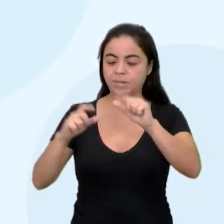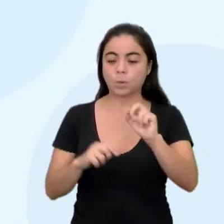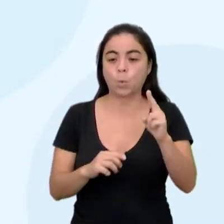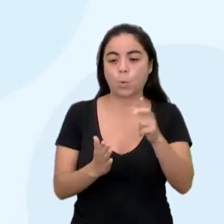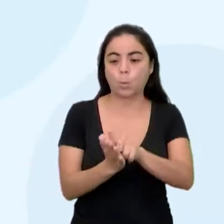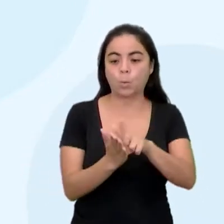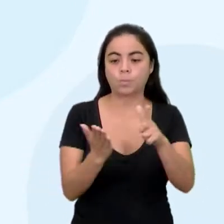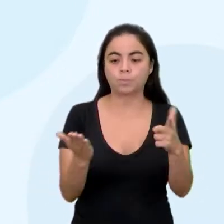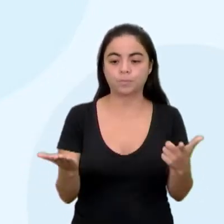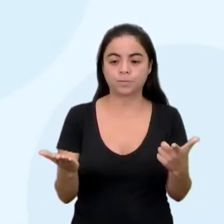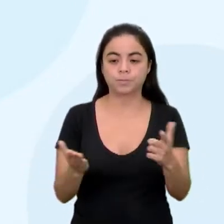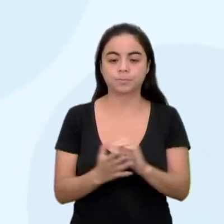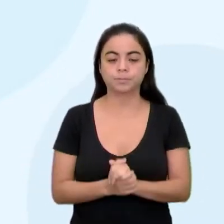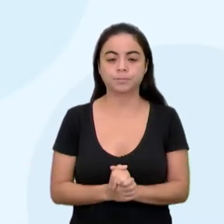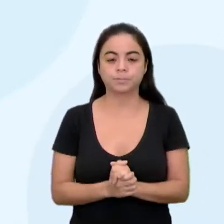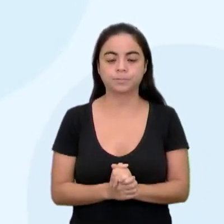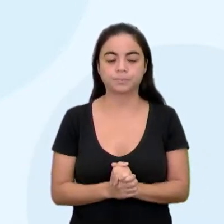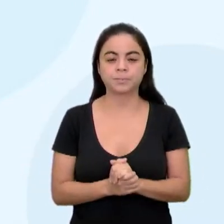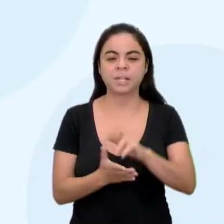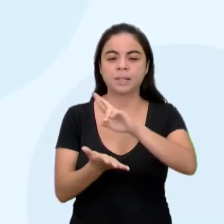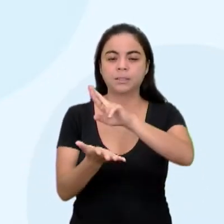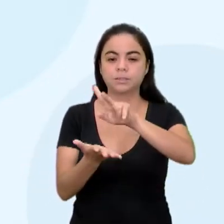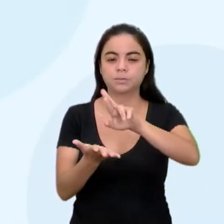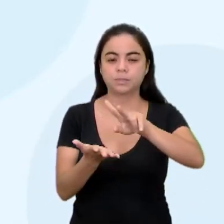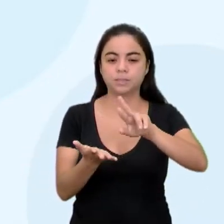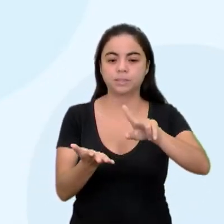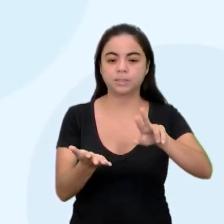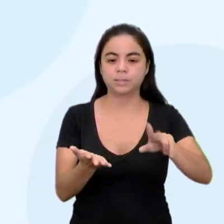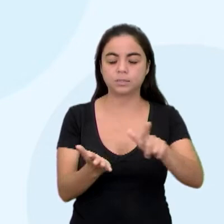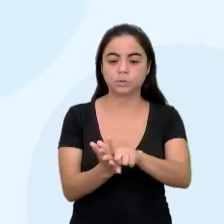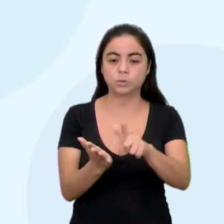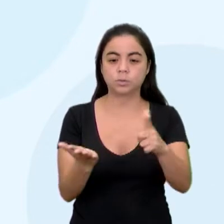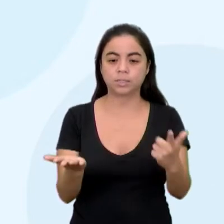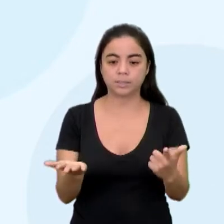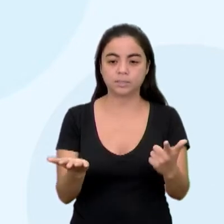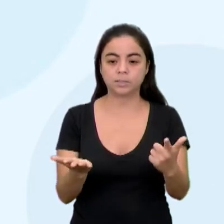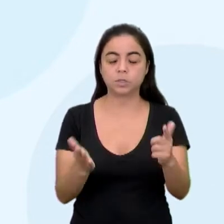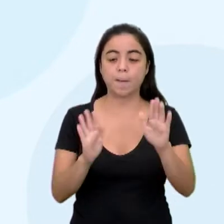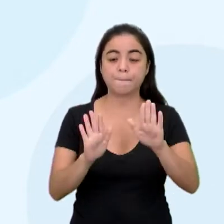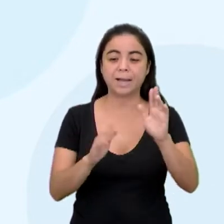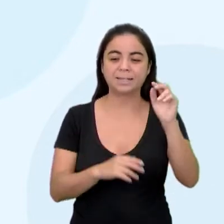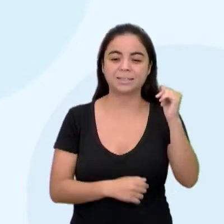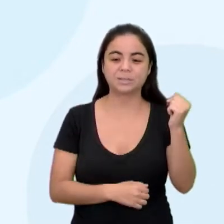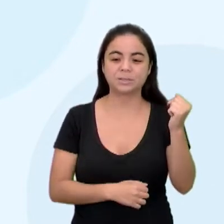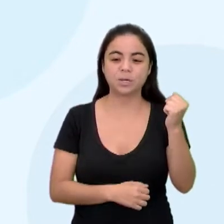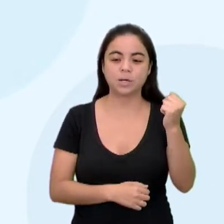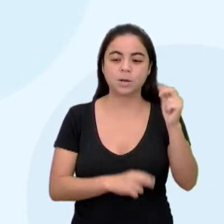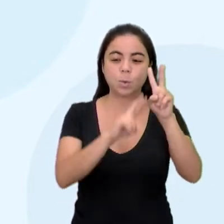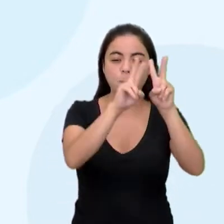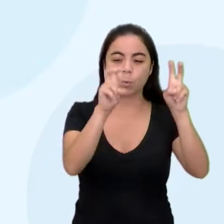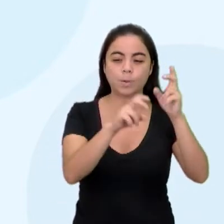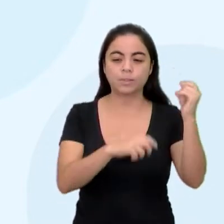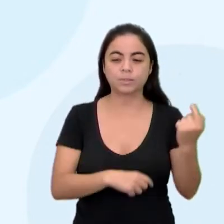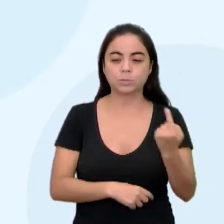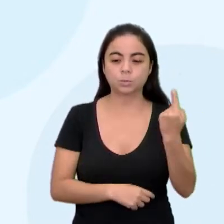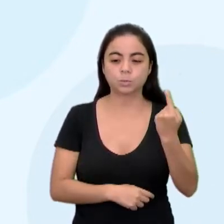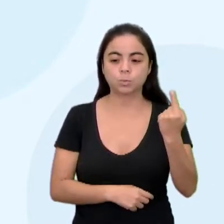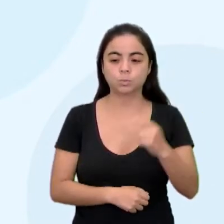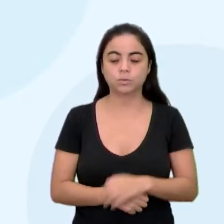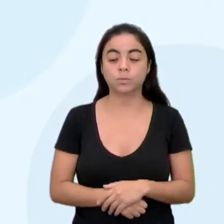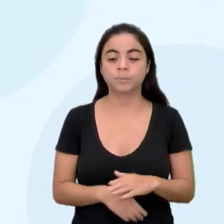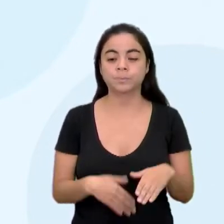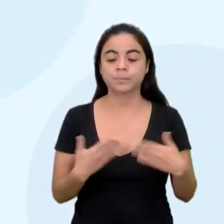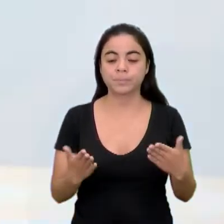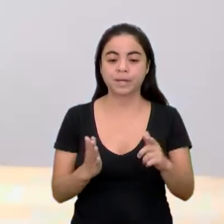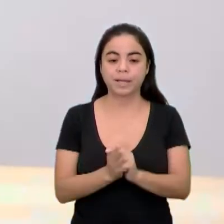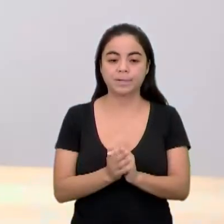nos meios digitais. Diferentes abordagens jornalísticas de um mesmo assunto. Isso é legal. É aí que vai entrar a